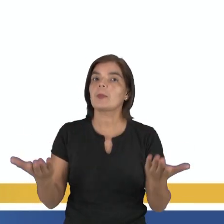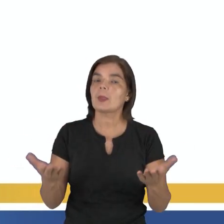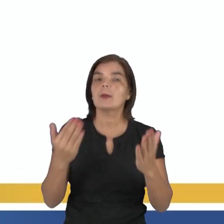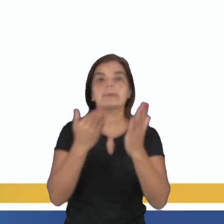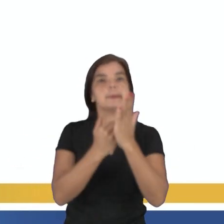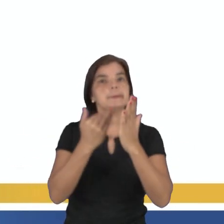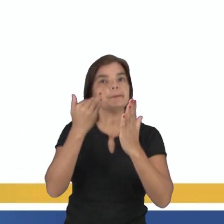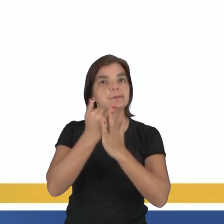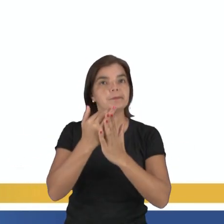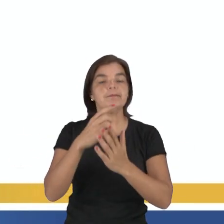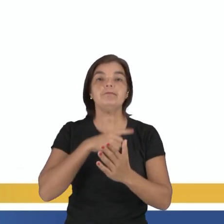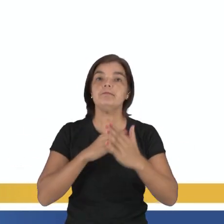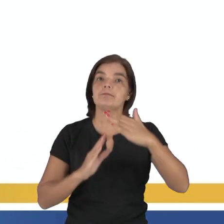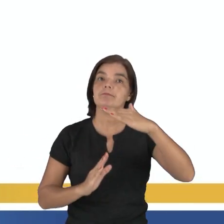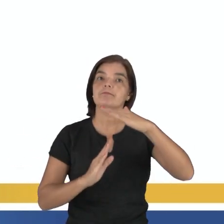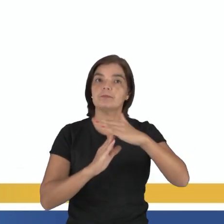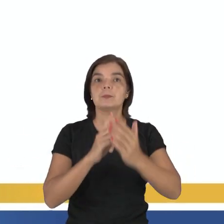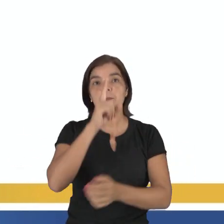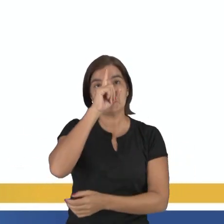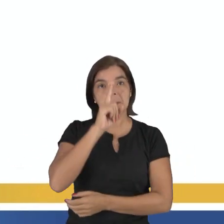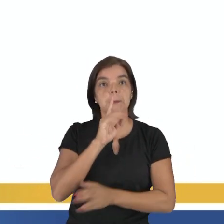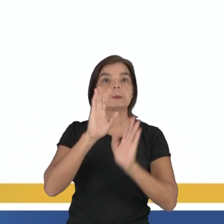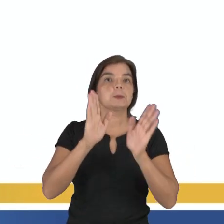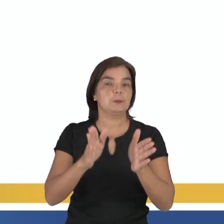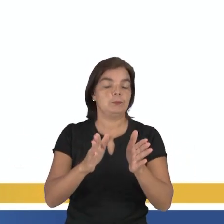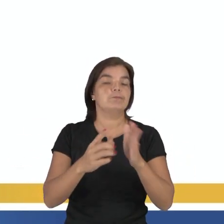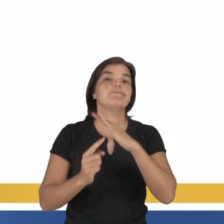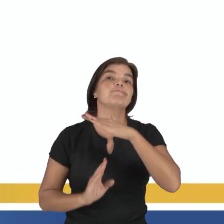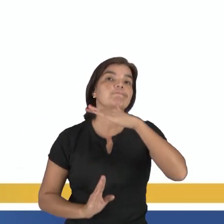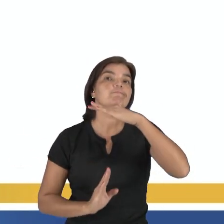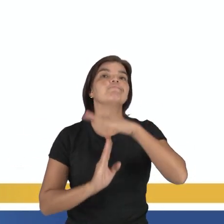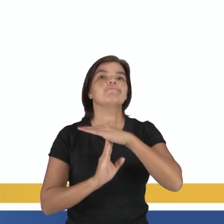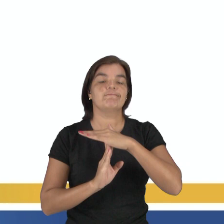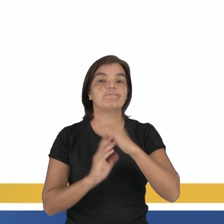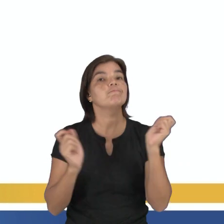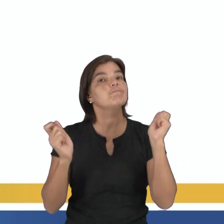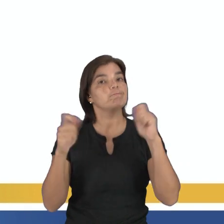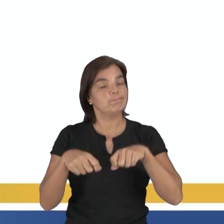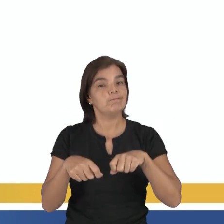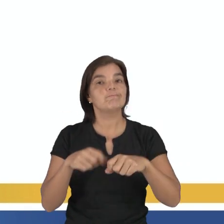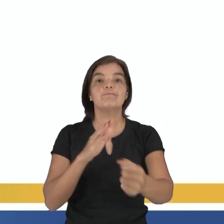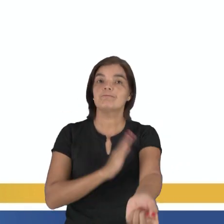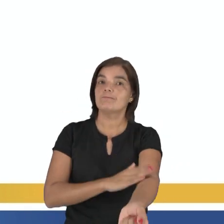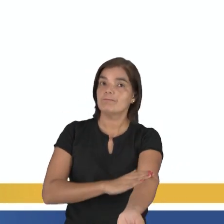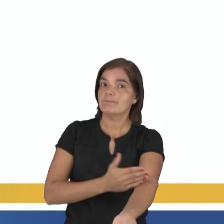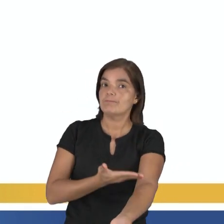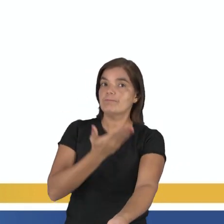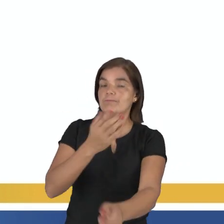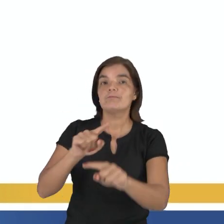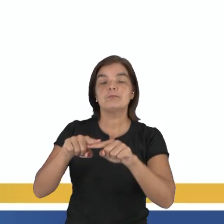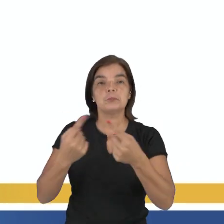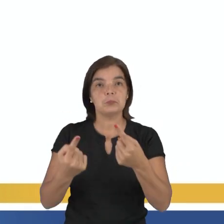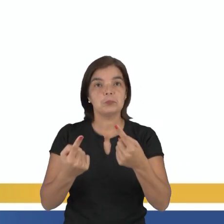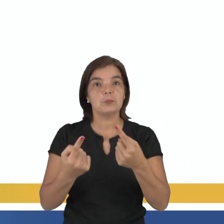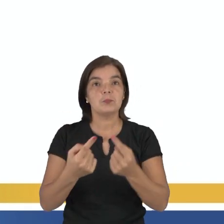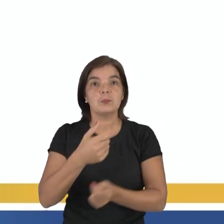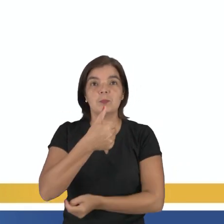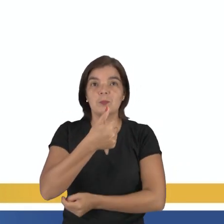ela vai aumentando. Tem um limite, aquele amarelo ali já é um sinalizador de uma possível hipertensão, mas aí quando chega